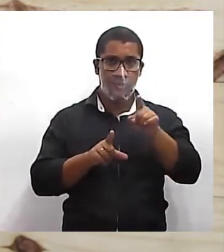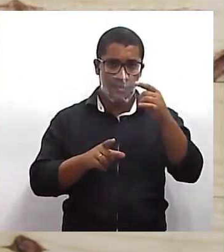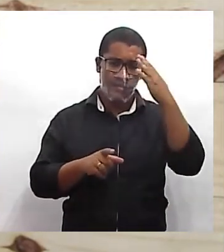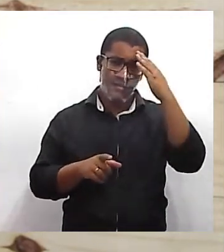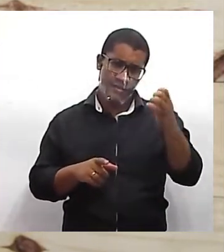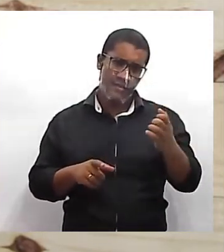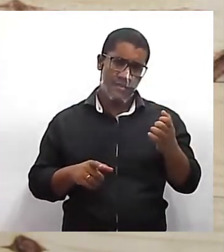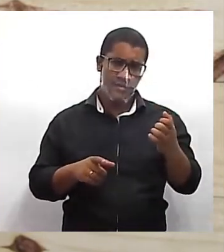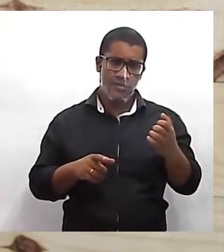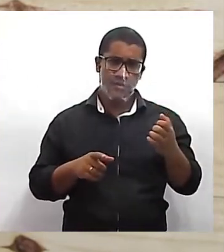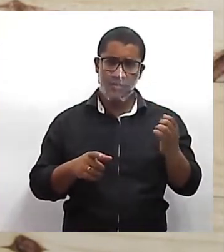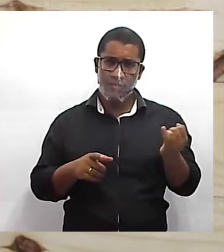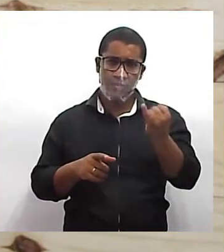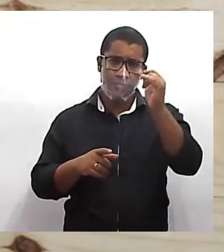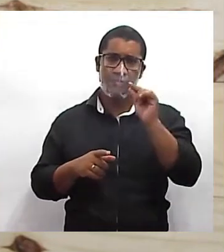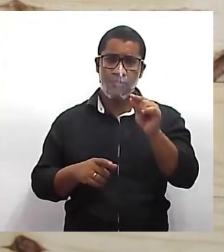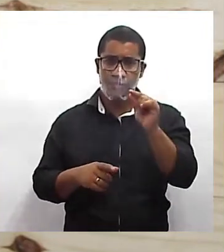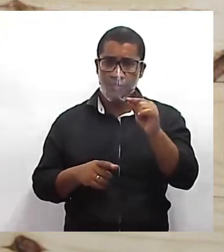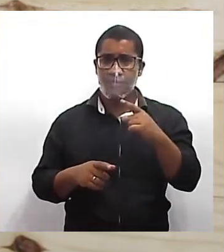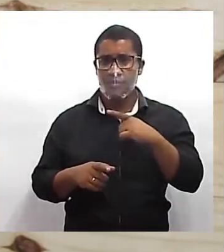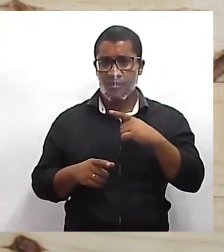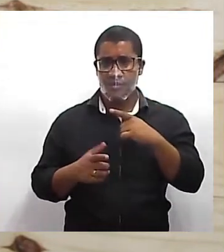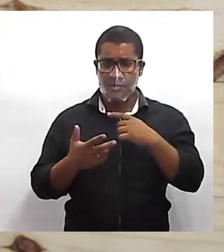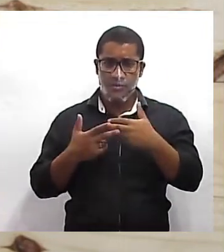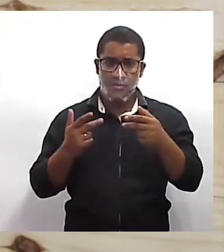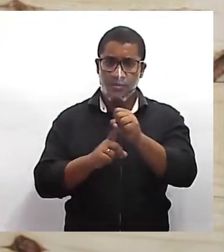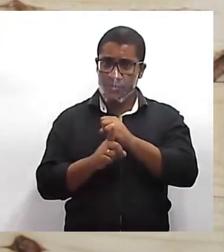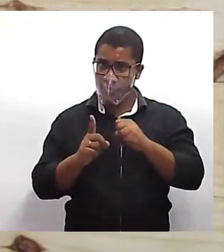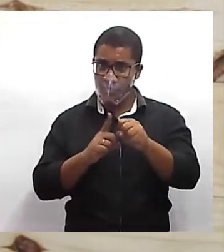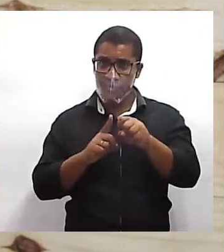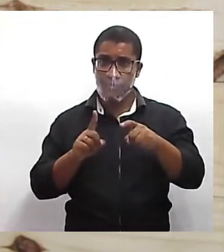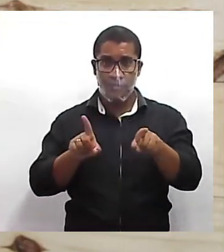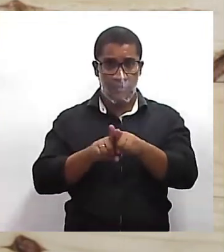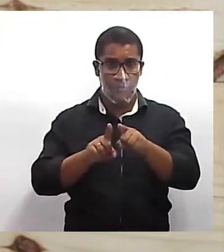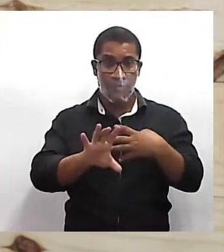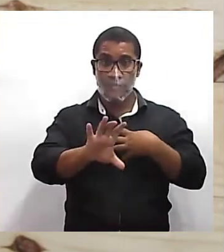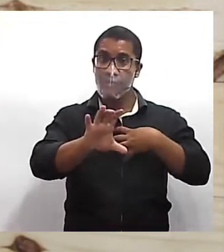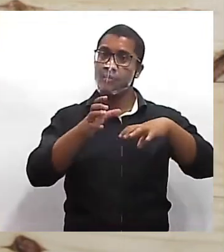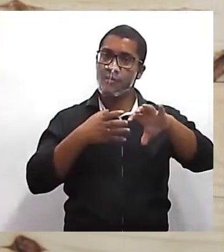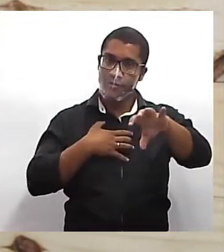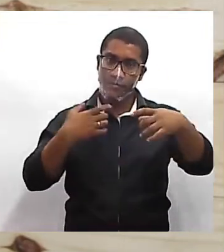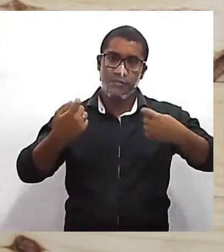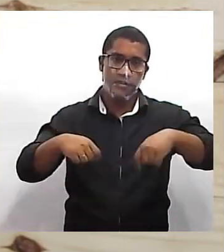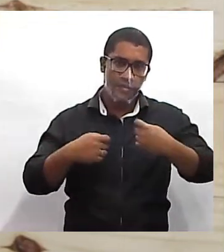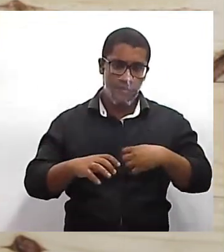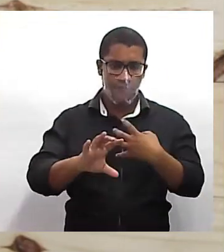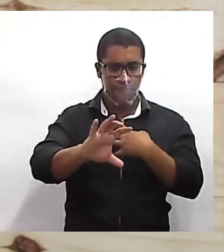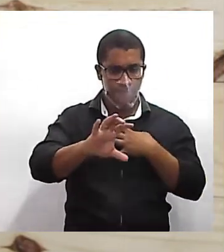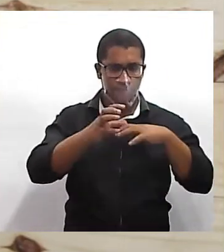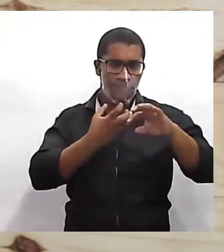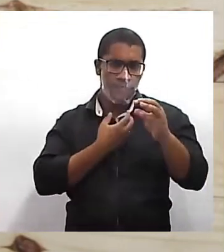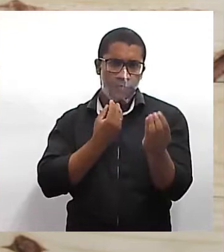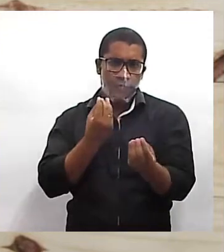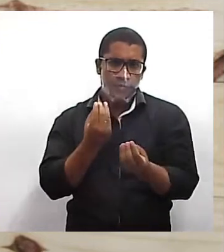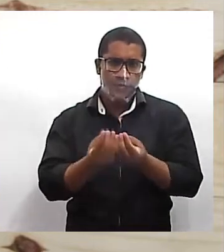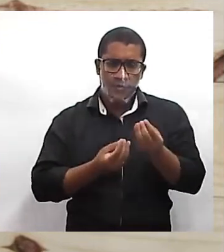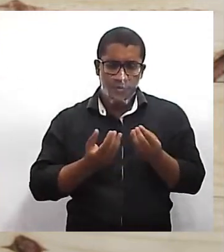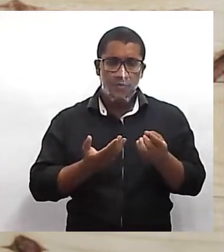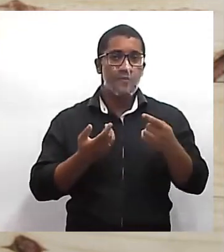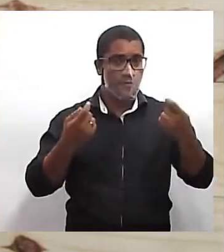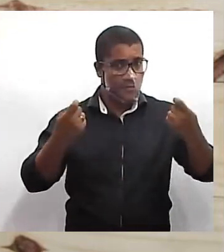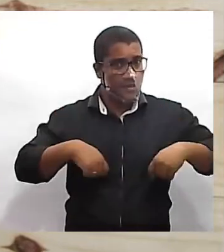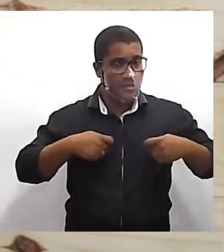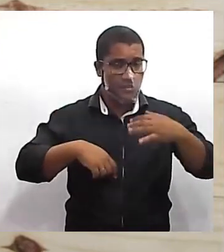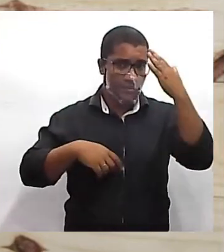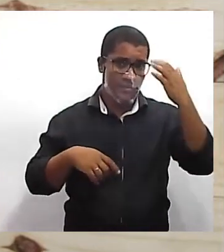sensibilidade. Antes de mais nada, ele tenha sensibilidade social, ele tenha empatia pelo outro, aprenda a se colocar no lugar do outro e possa